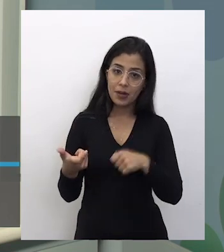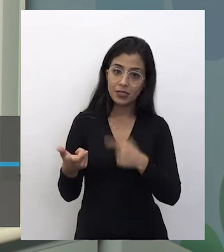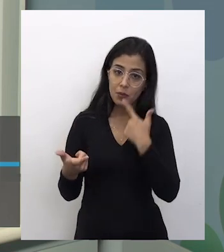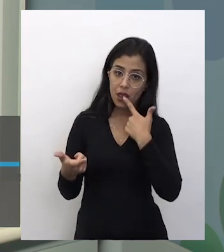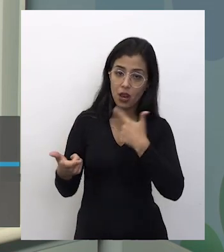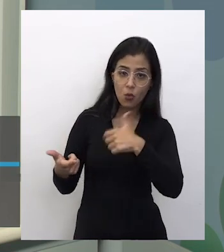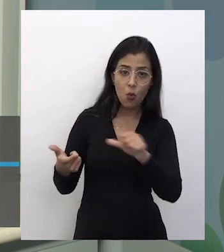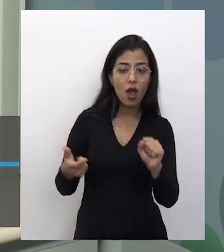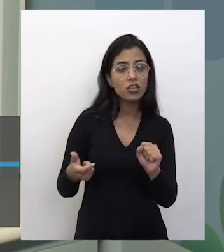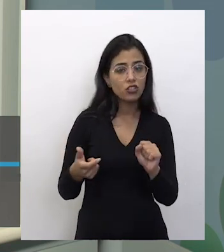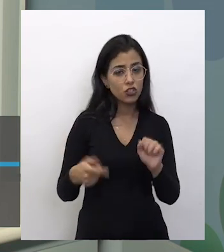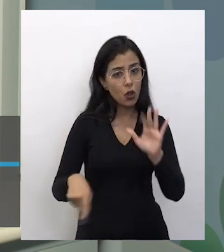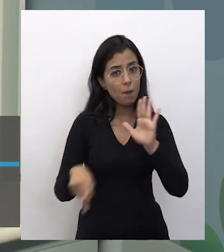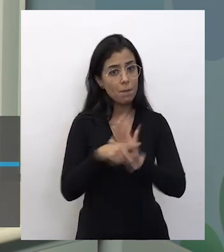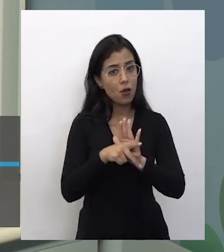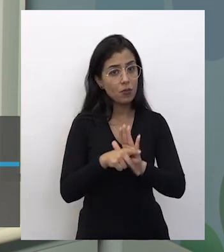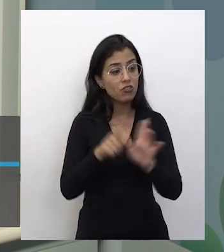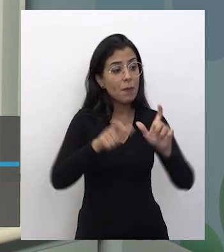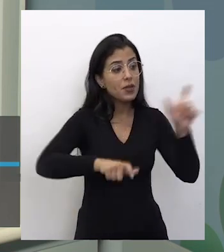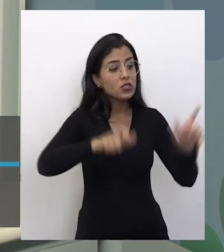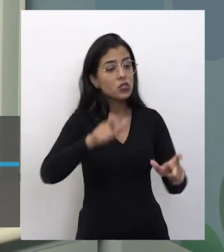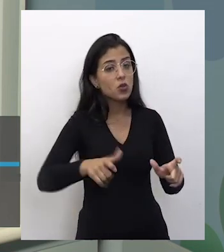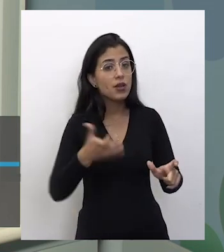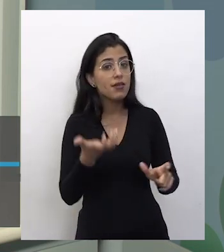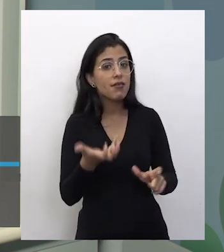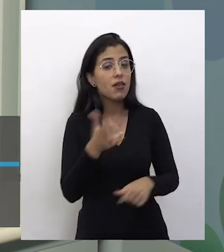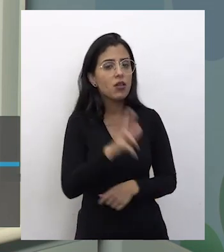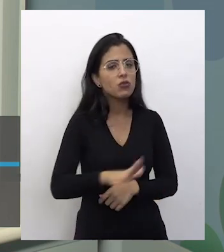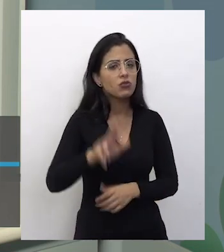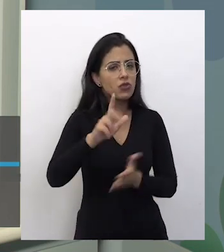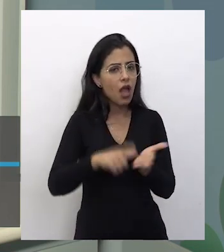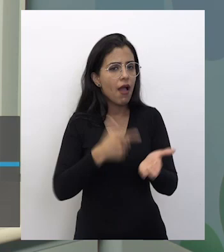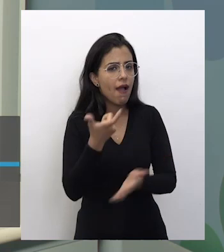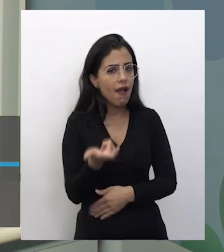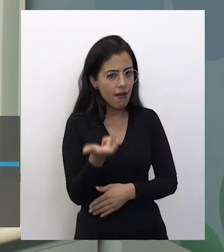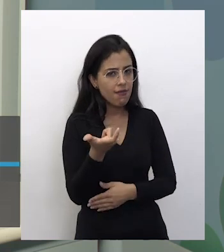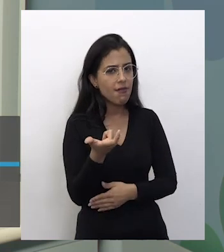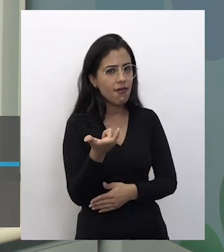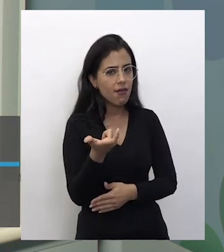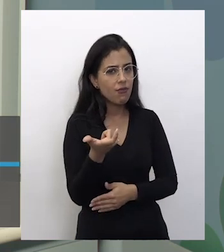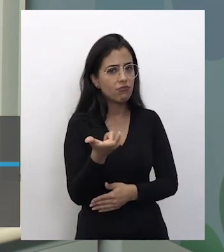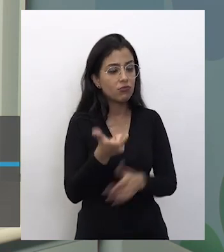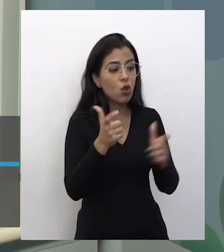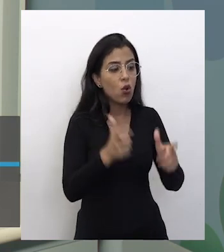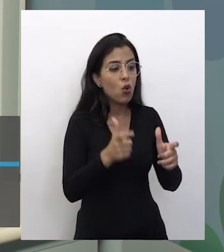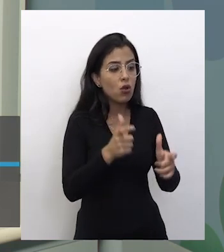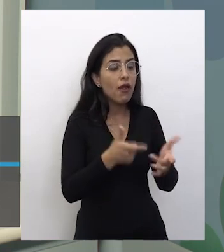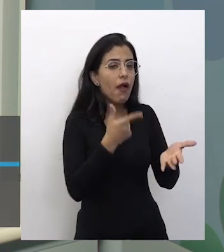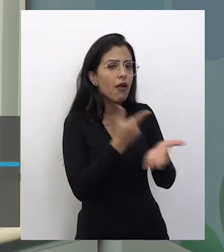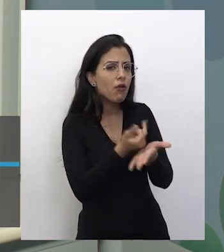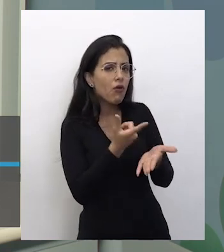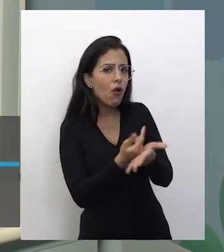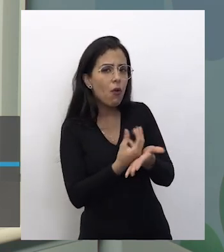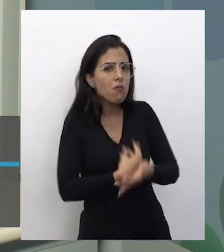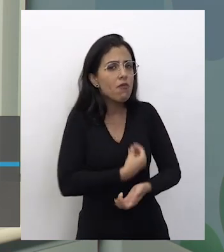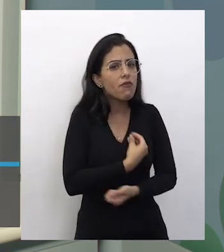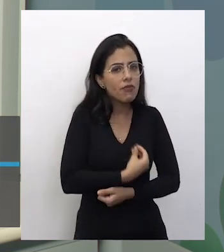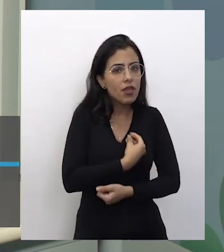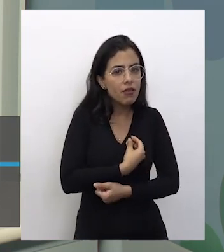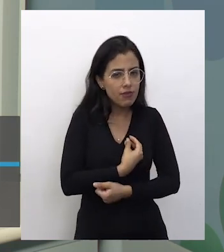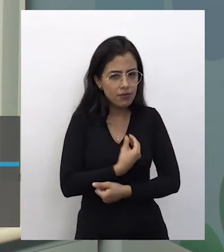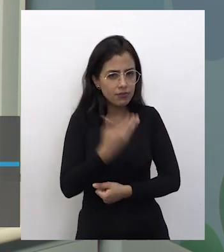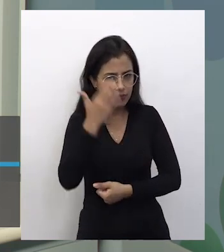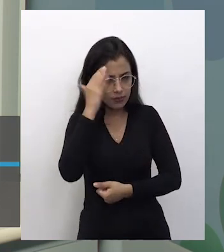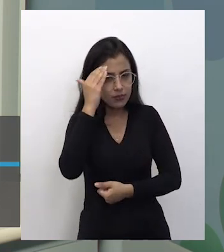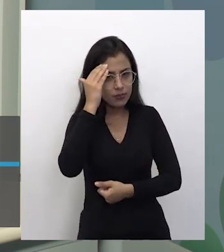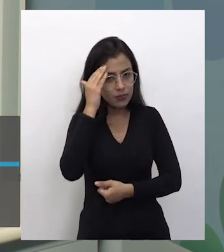linguagem adequada, verificar onde as pessoas que utilizam cartão de crédito provavelmente passam, qual é o local que essas pessoas convivem, enfim, e